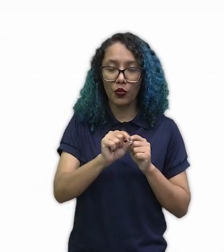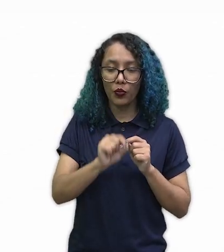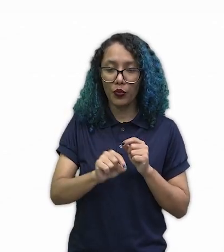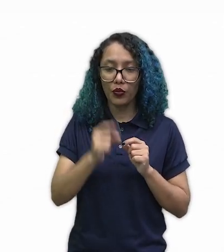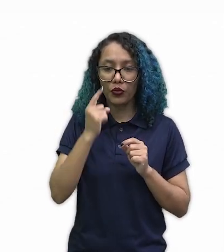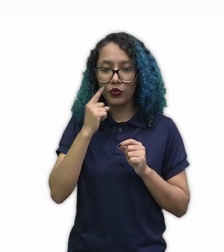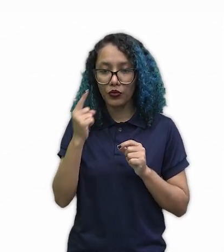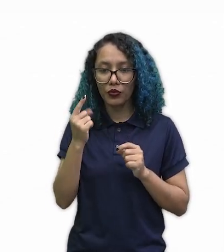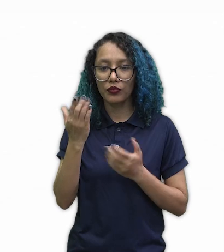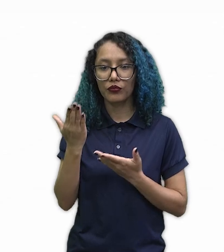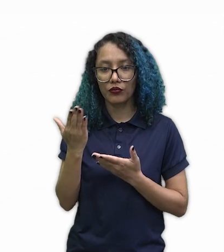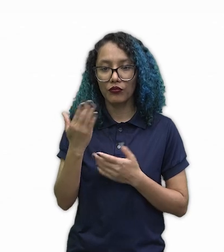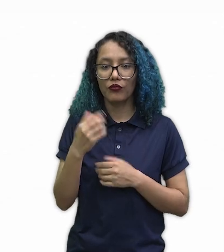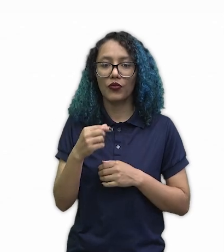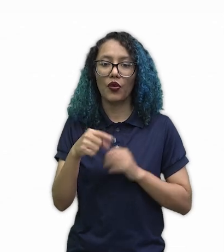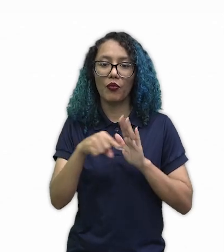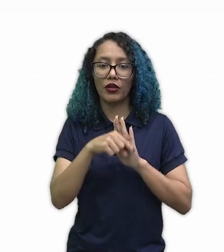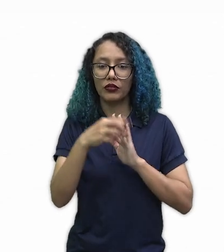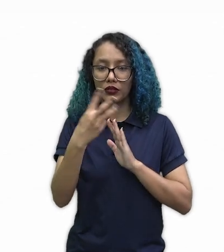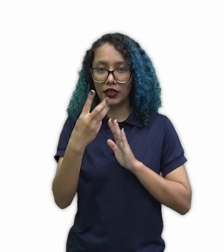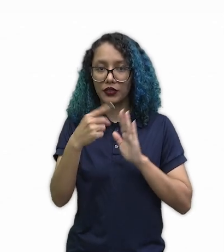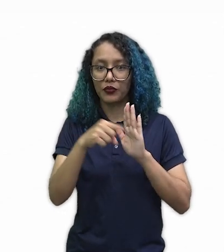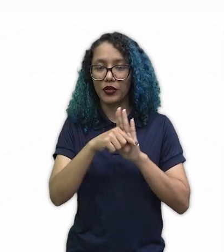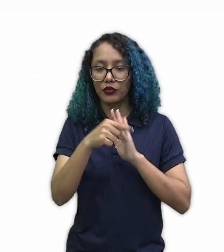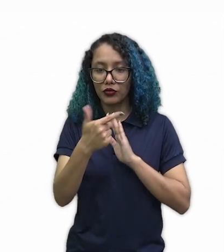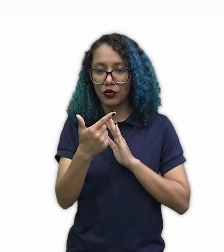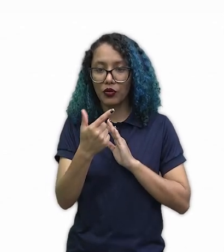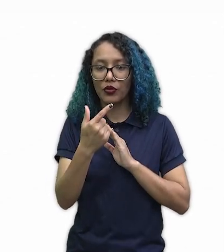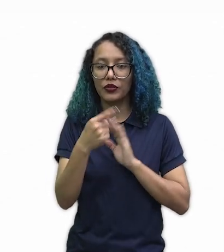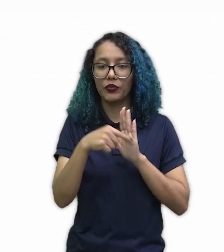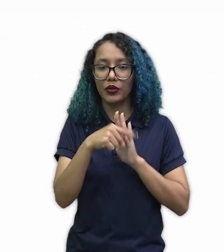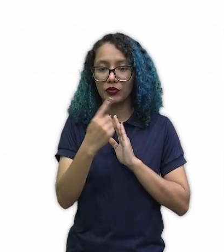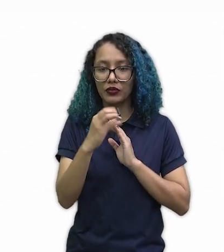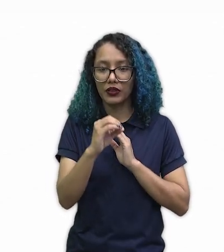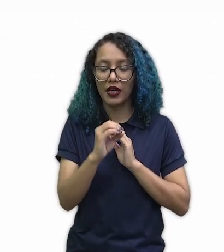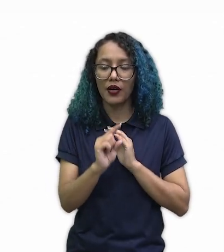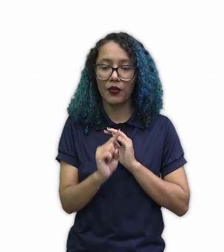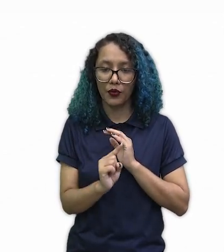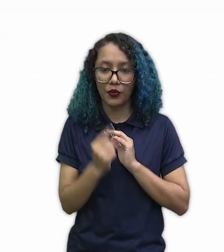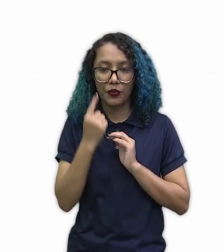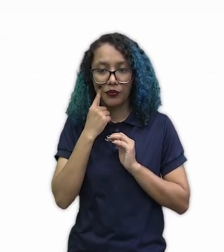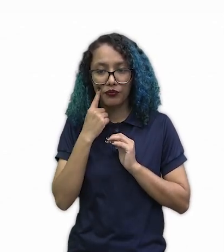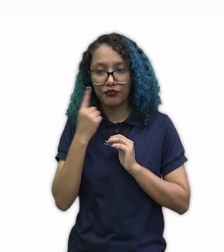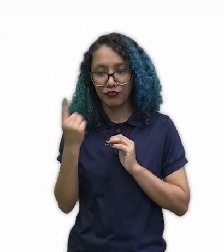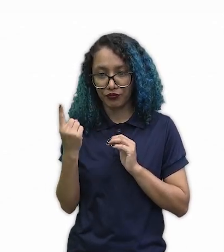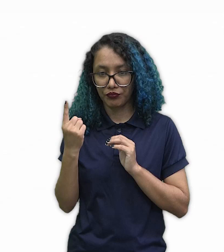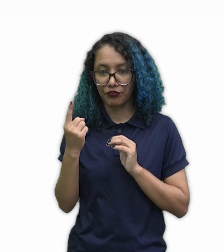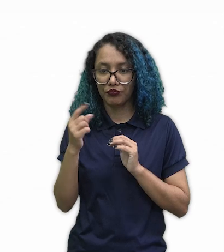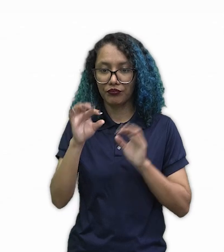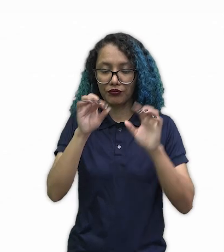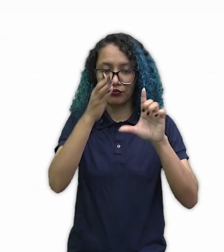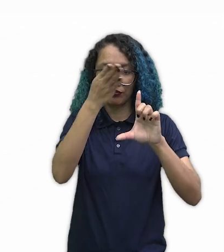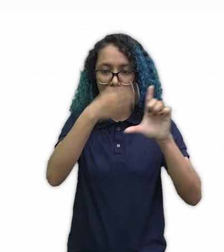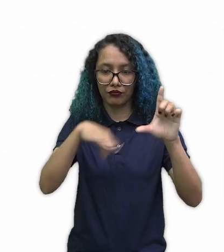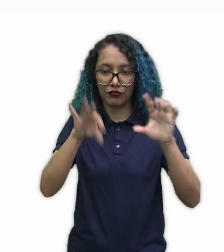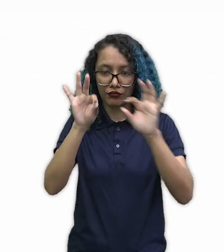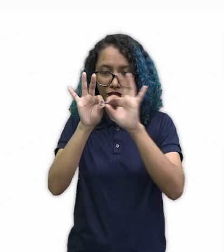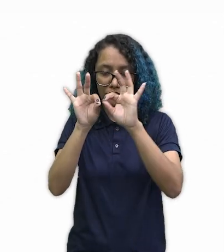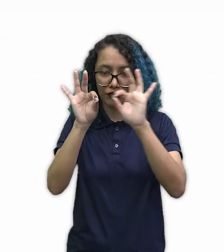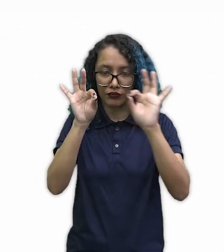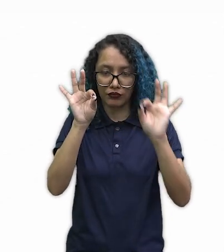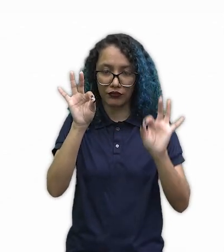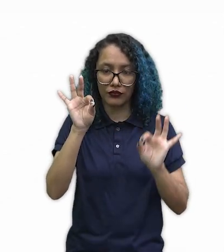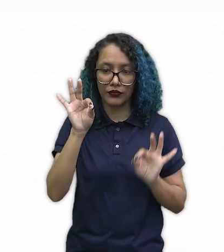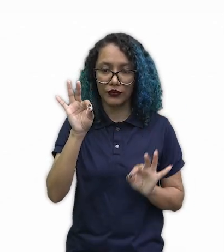Os pontos menos 3, menos 2, menos 1 para y, 1 para x e o 10 também ali, certo? E